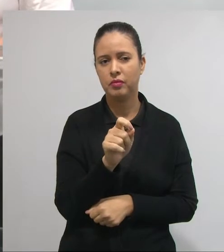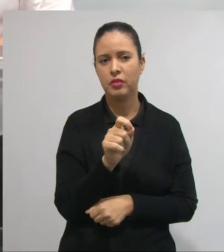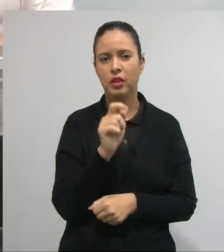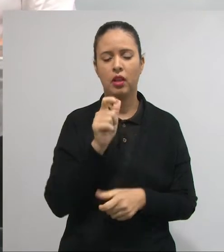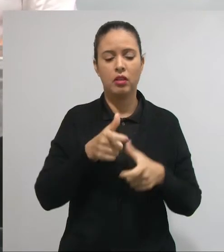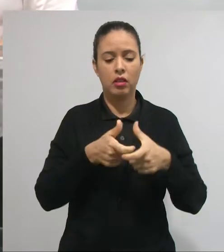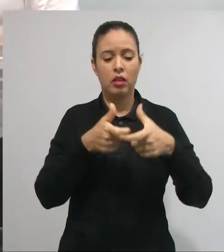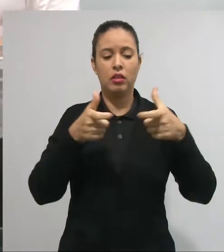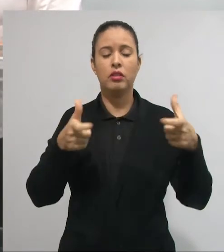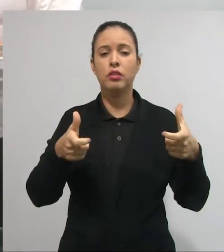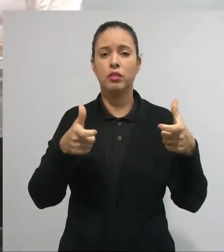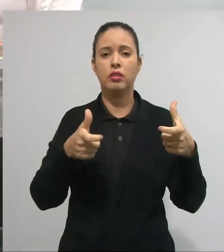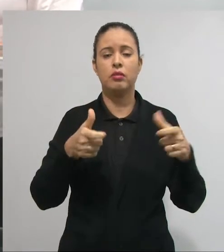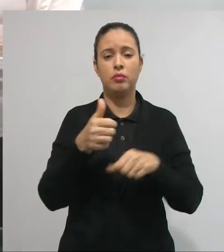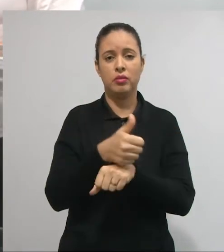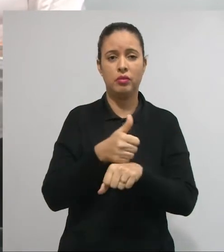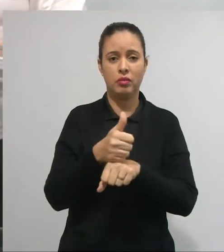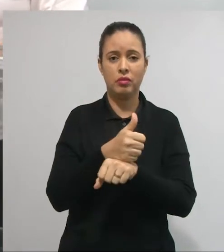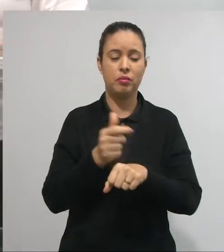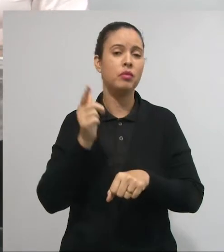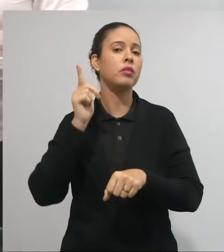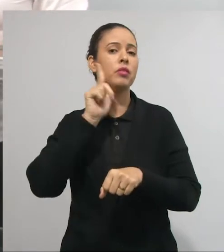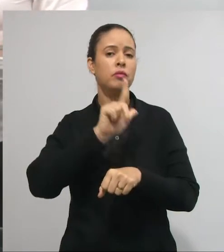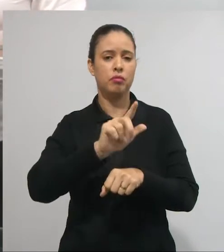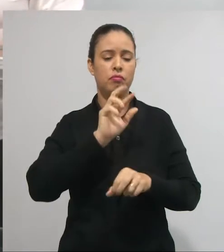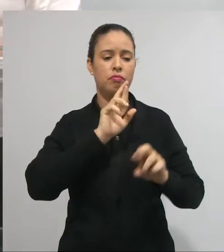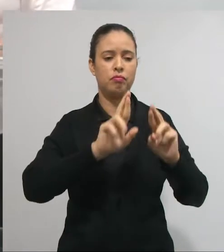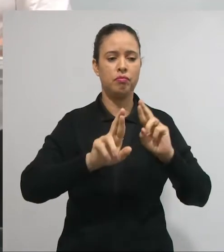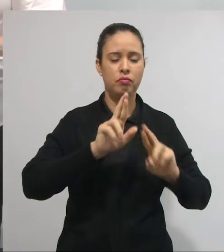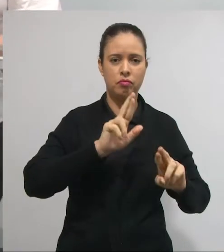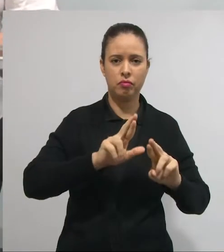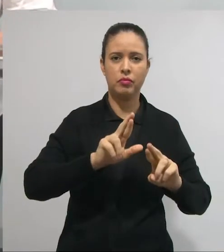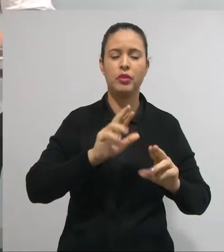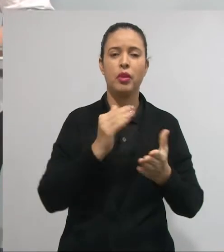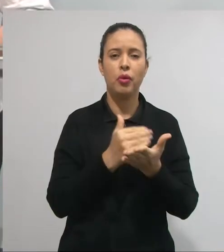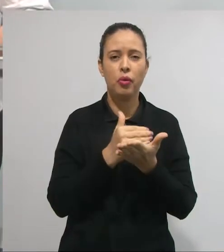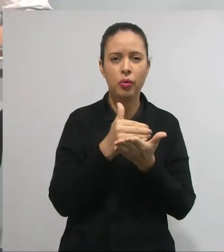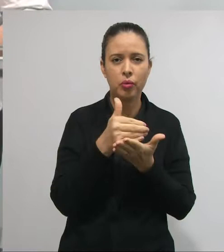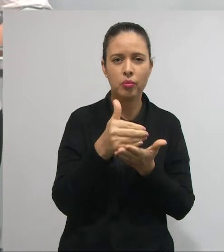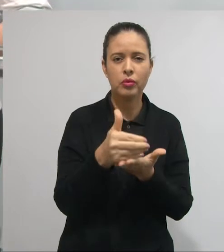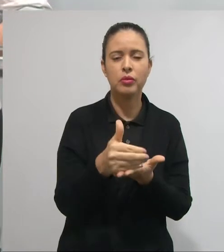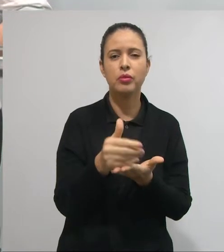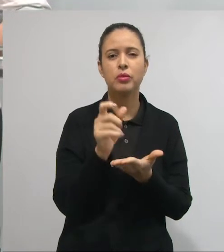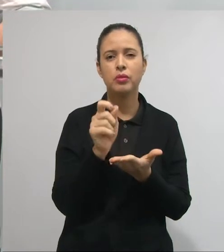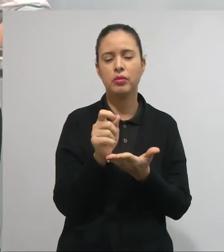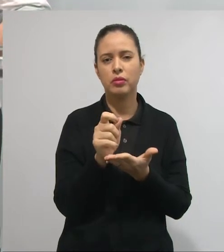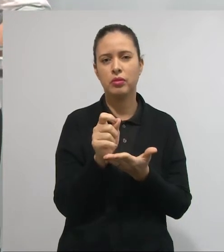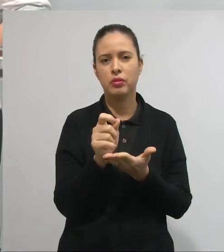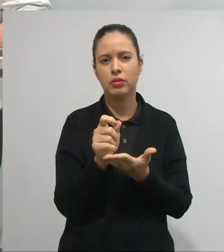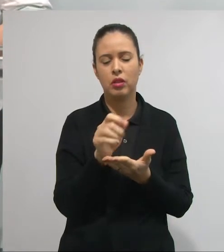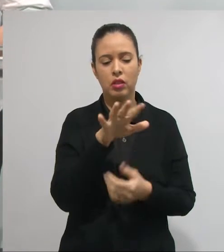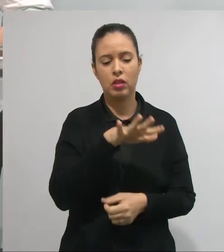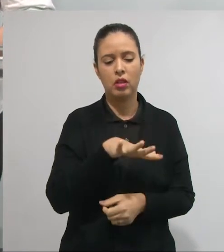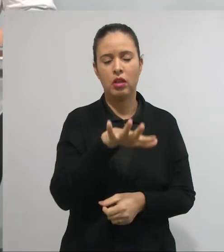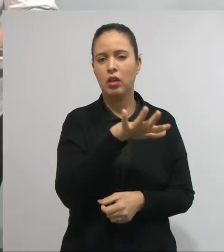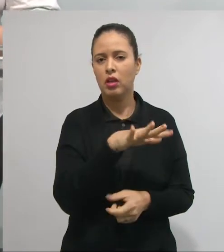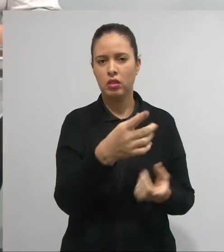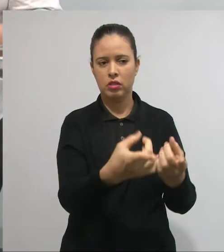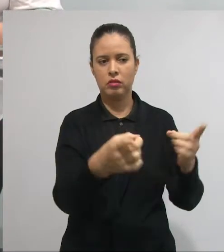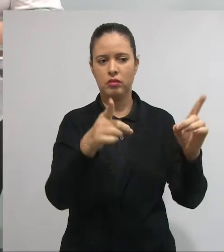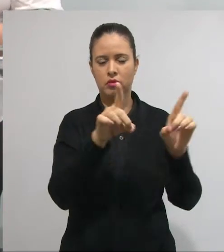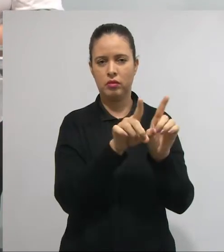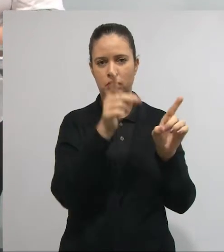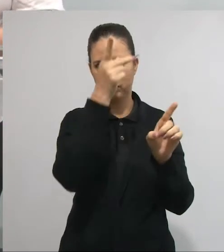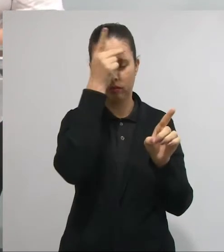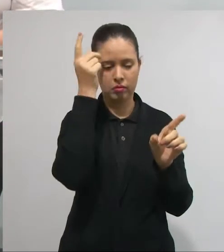crescendo profissionalmente para lidar com essas questões. Ela começou a ser vista como um setor, o departamento de pessoal começou a